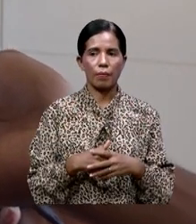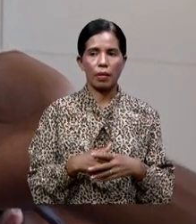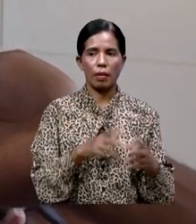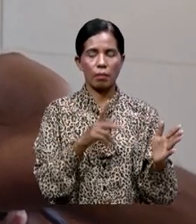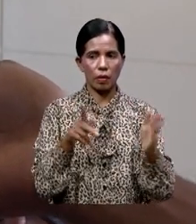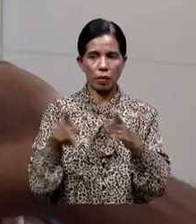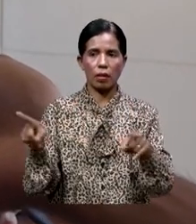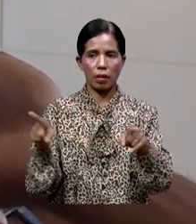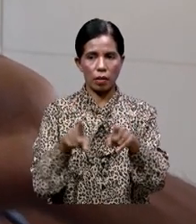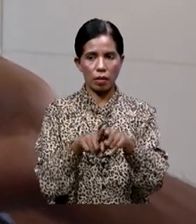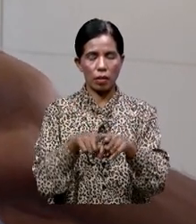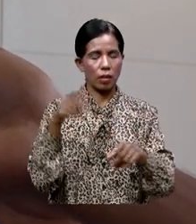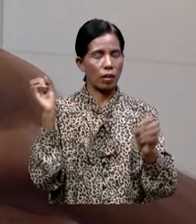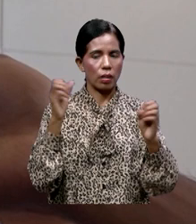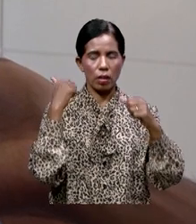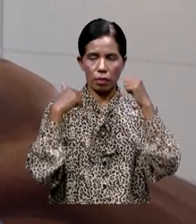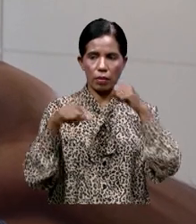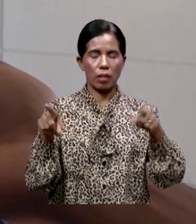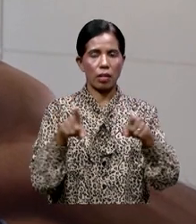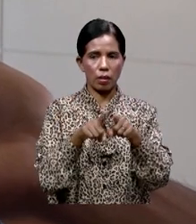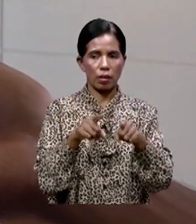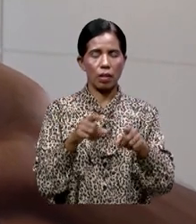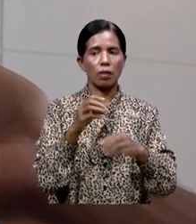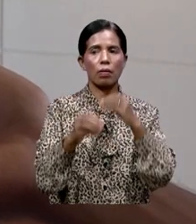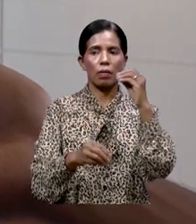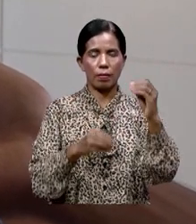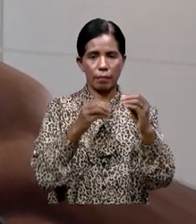plano Hanesan, lá ia atividade Hanesan. Significa